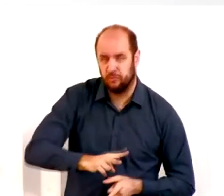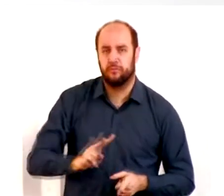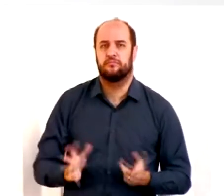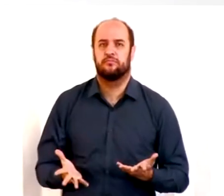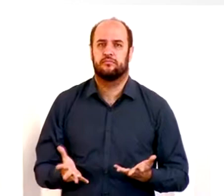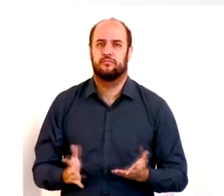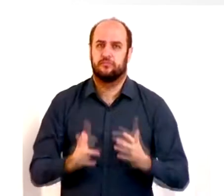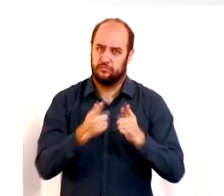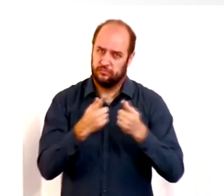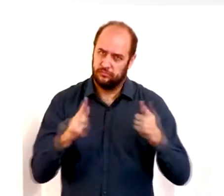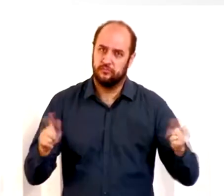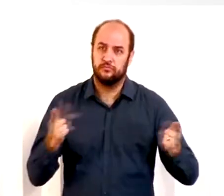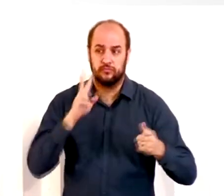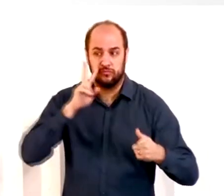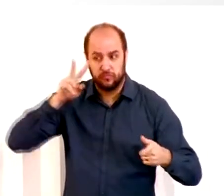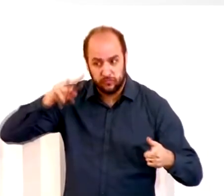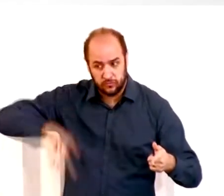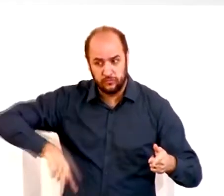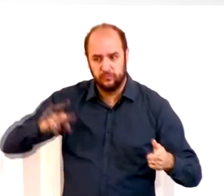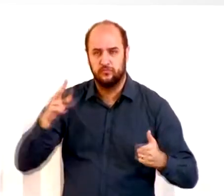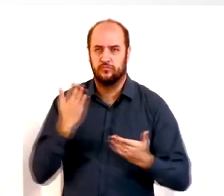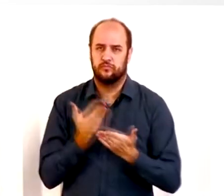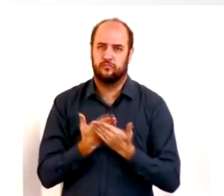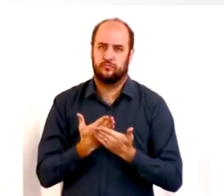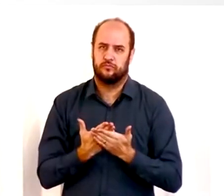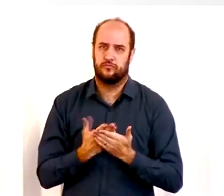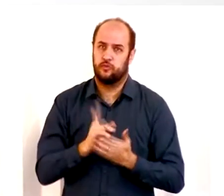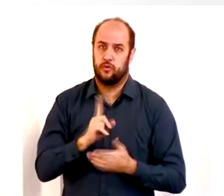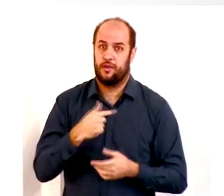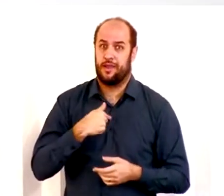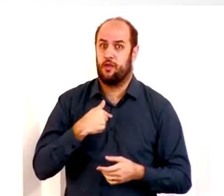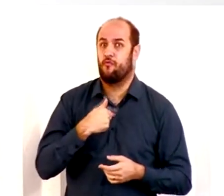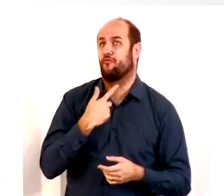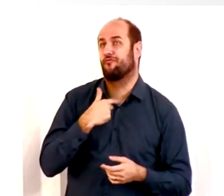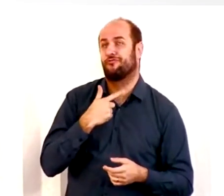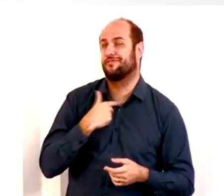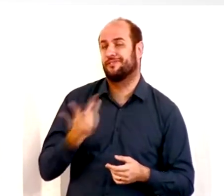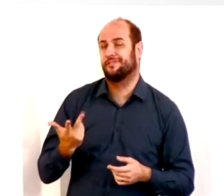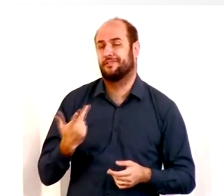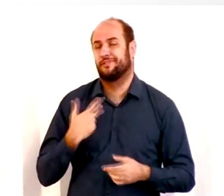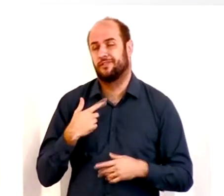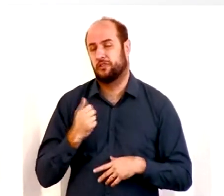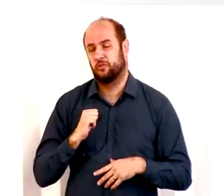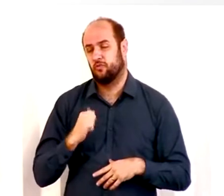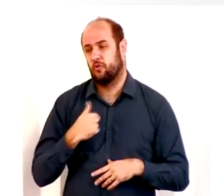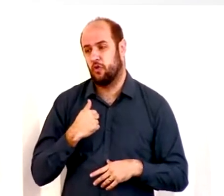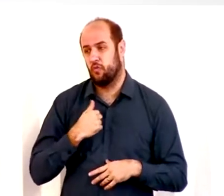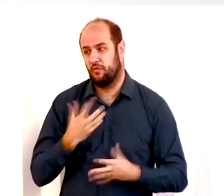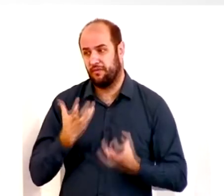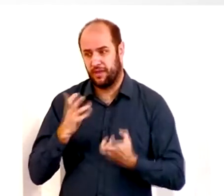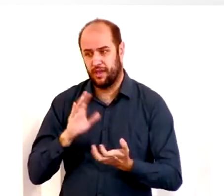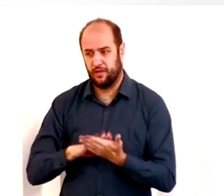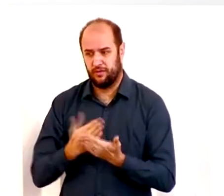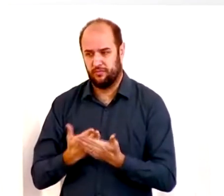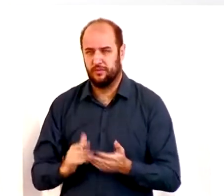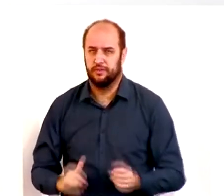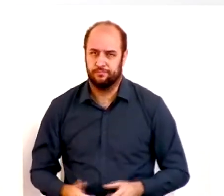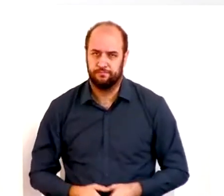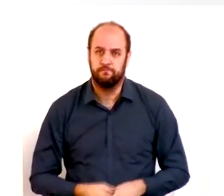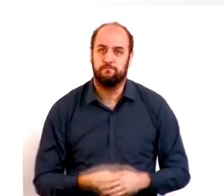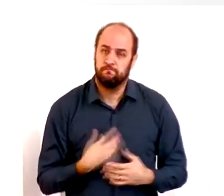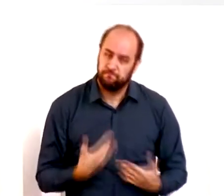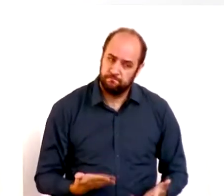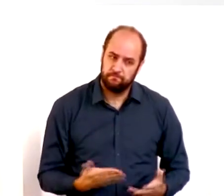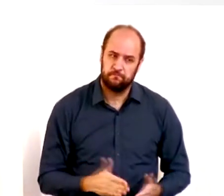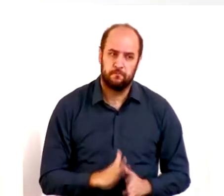força da gramática, ela é maior do que meu gosto ou minha expectativa até. Por conta disso, parece